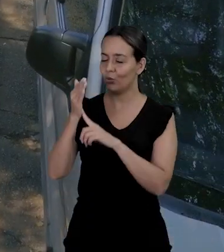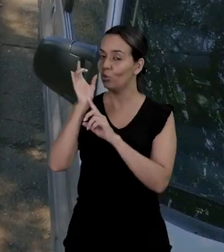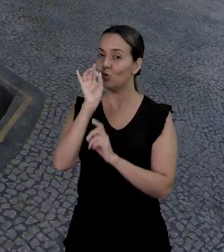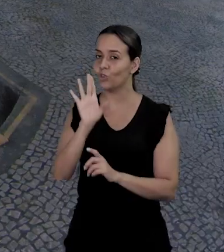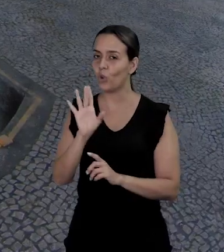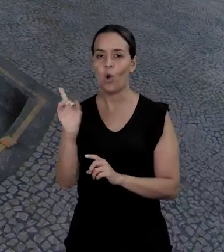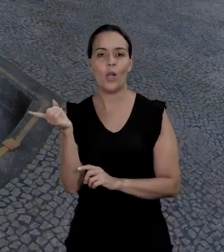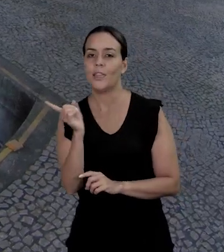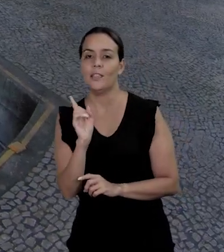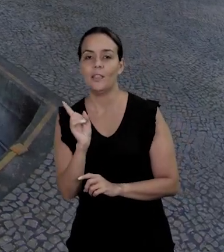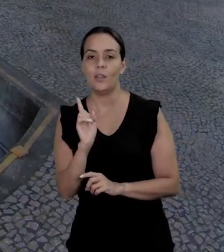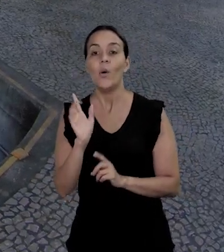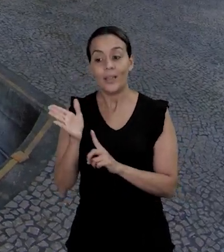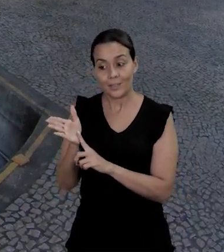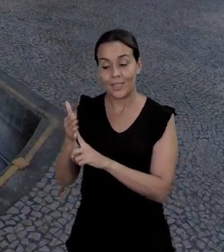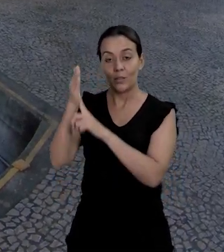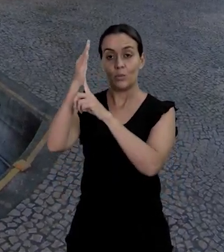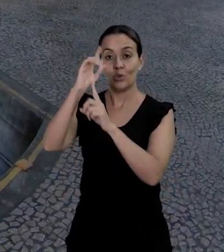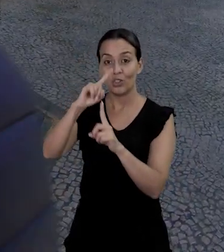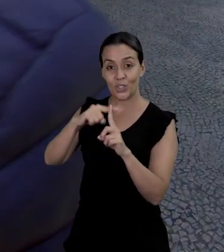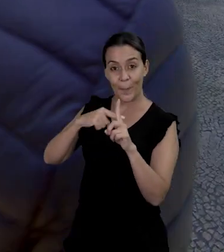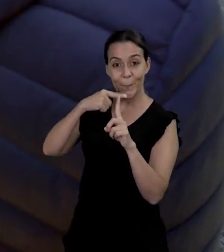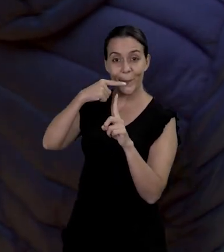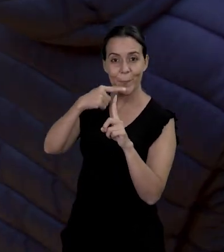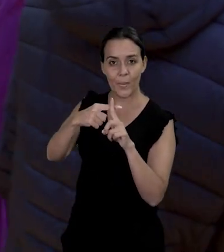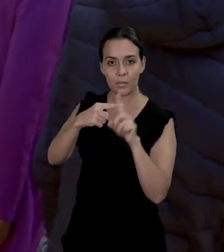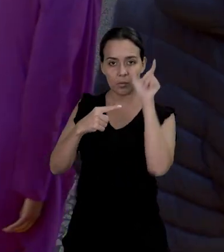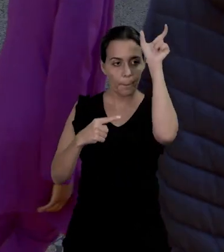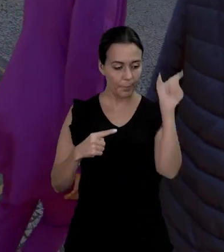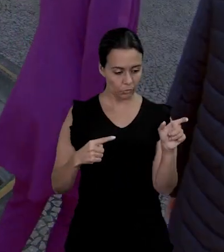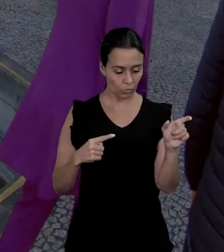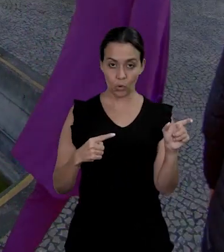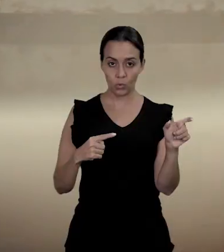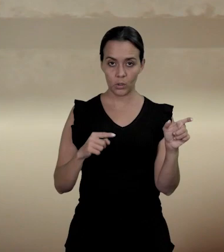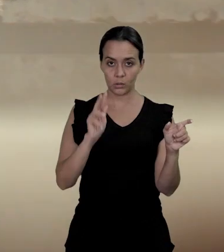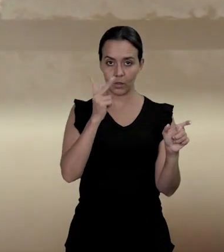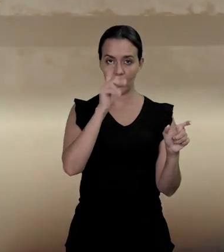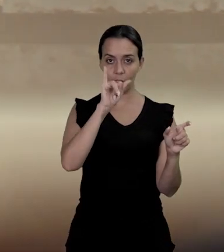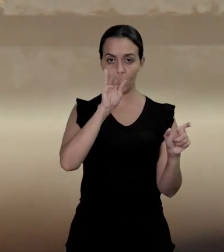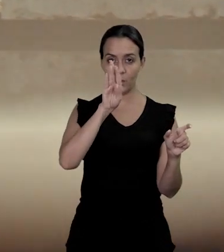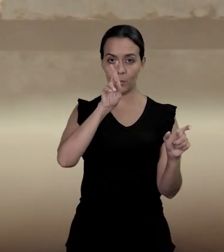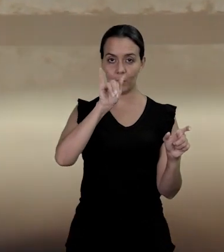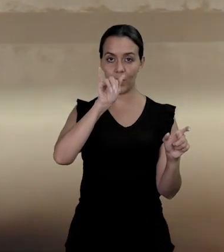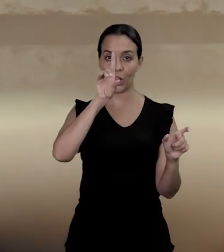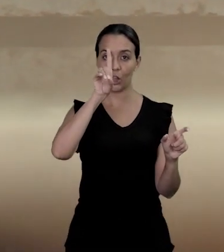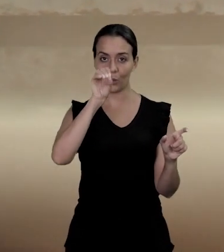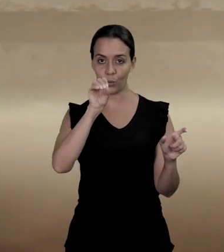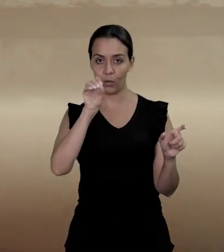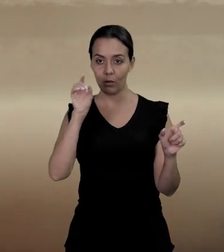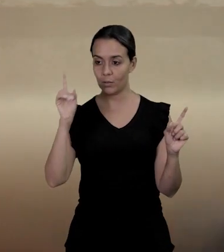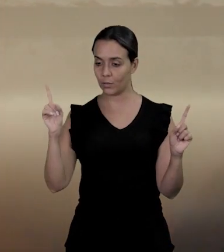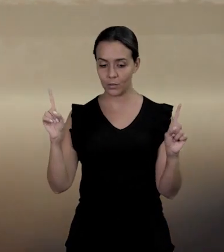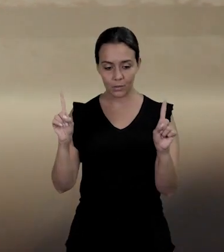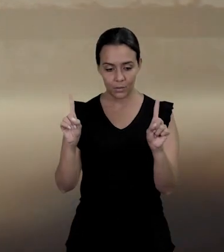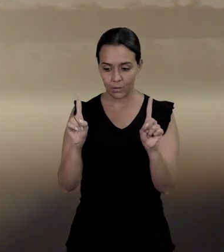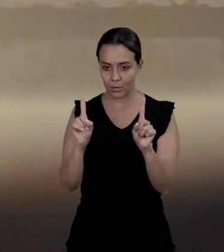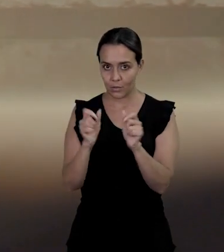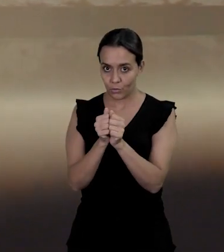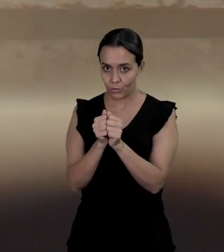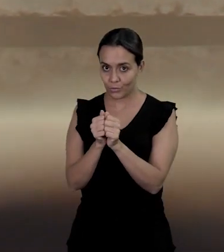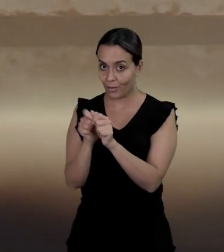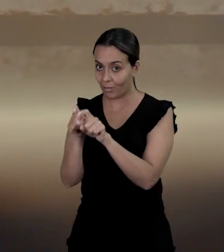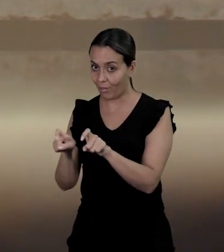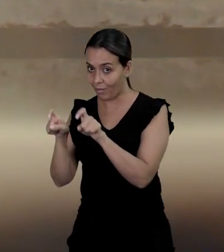vez mais. E a gente está indo para um contexto que agora a palavra do ano, né, foi eleita o NFT, e o